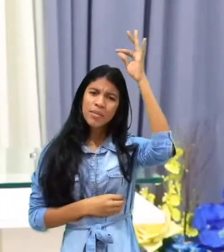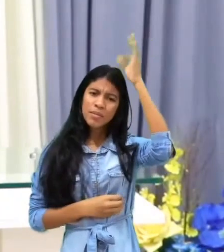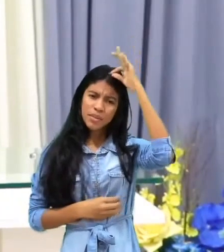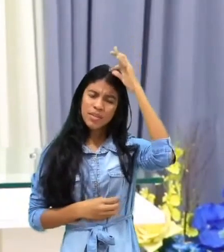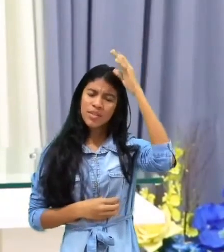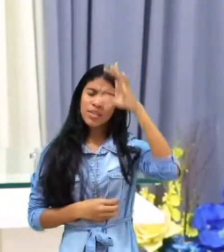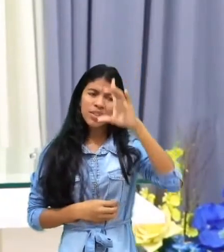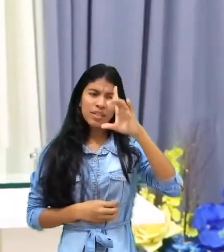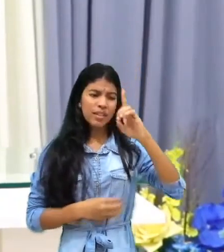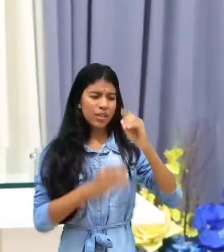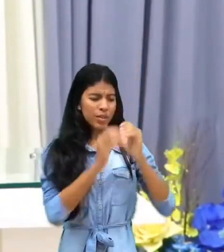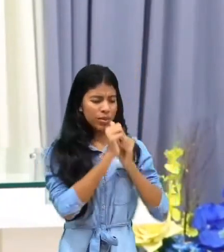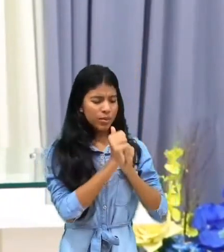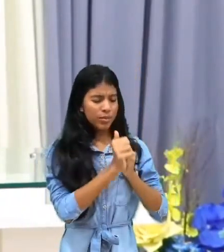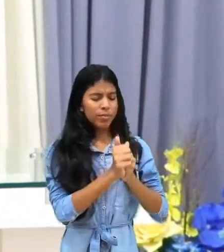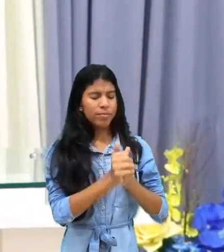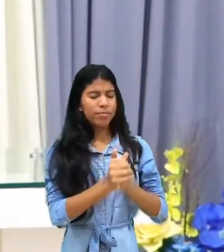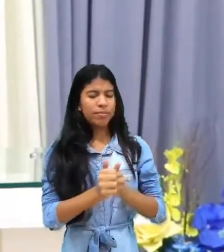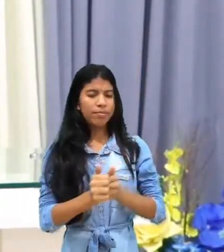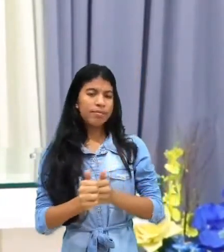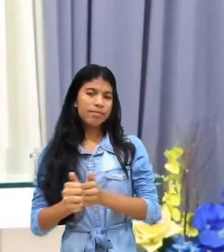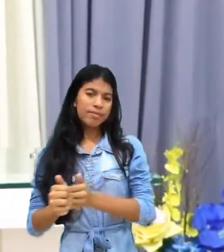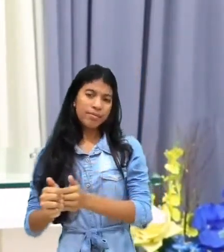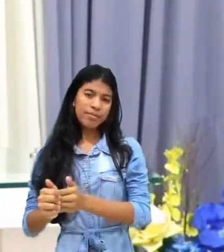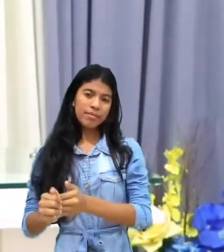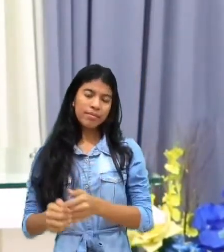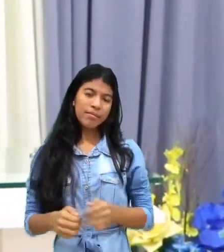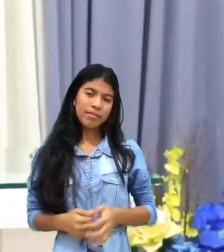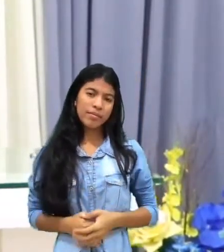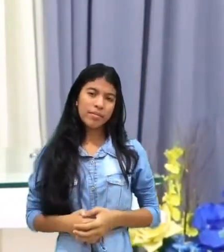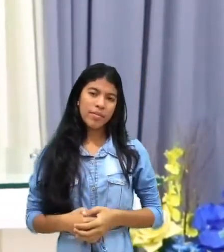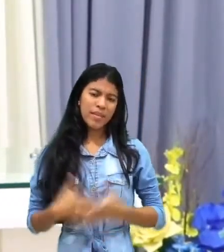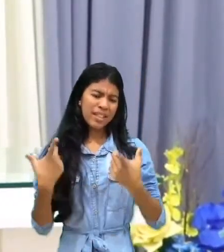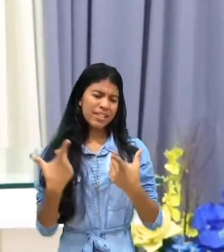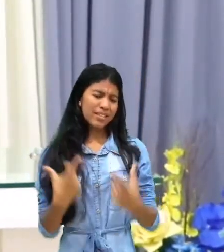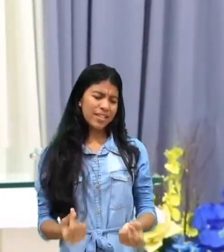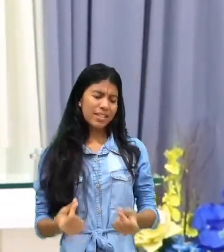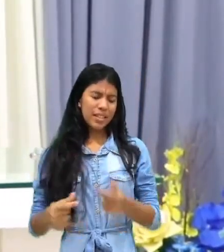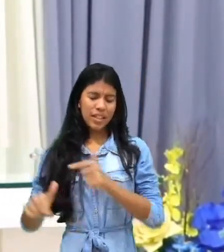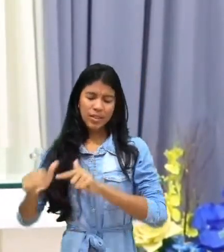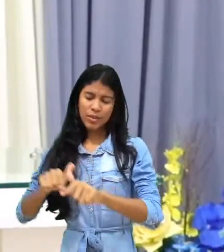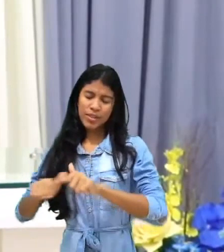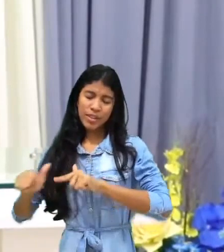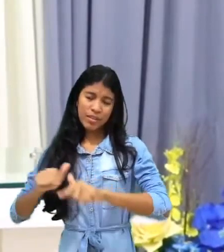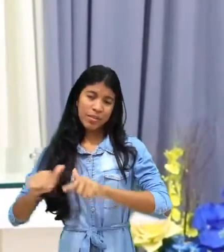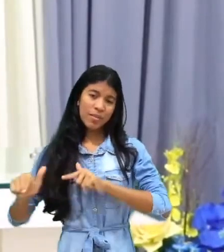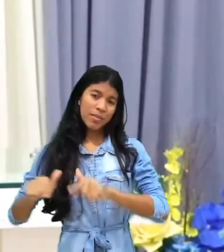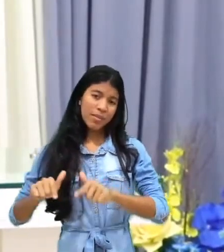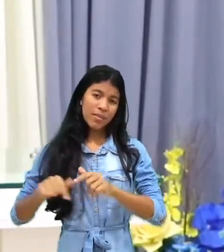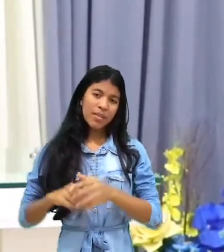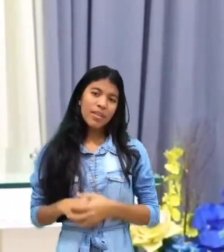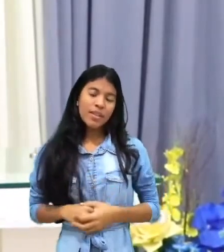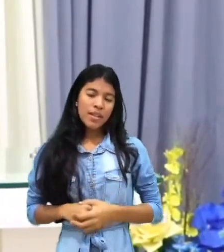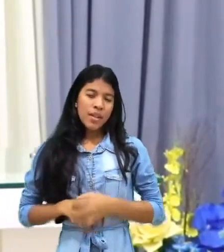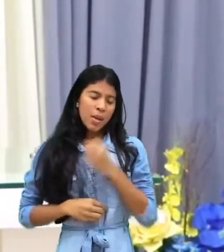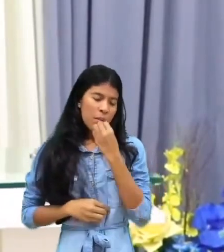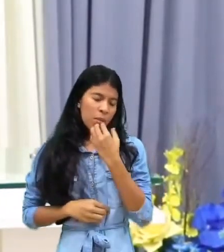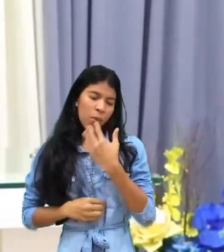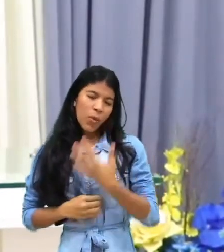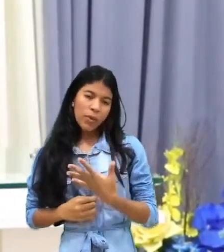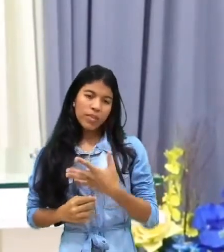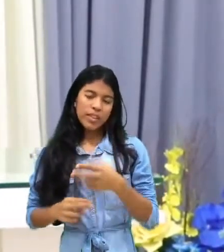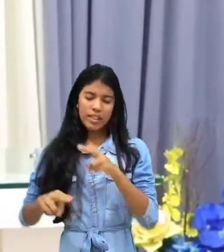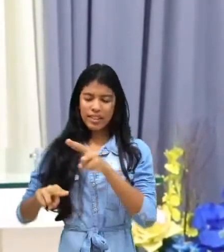está conduzindo. Sai de um escritório climatizado, bonitinho, cadeira de rodinha, não